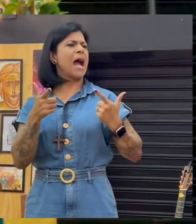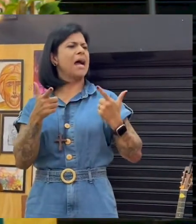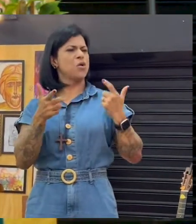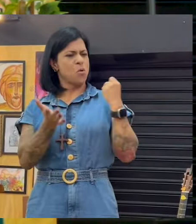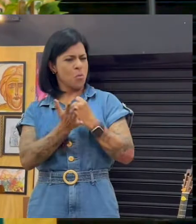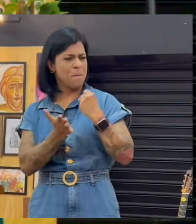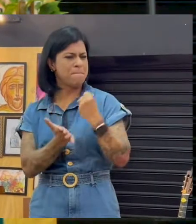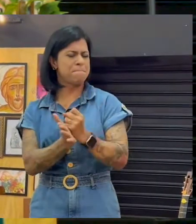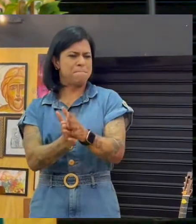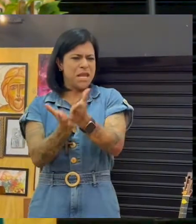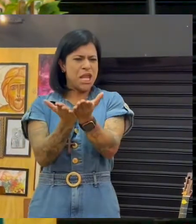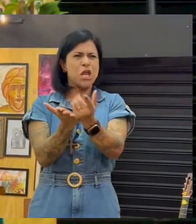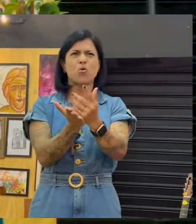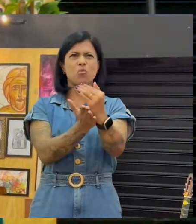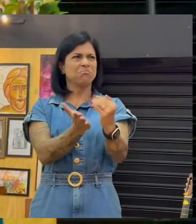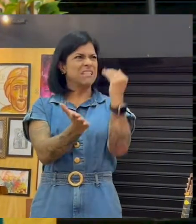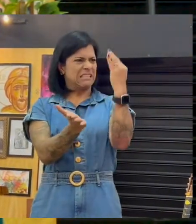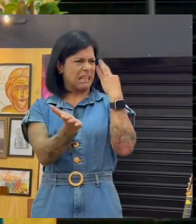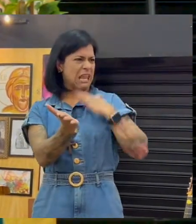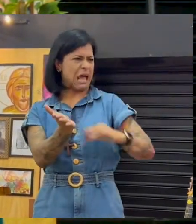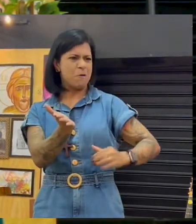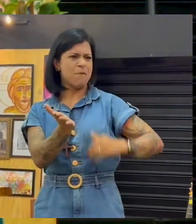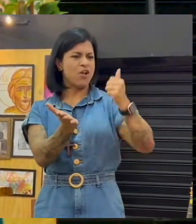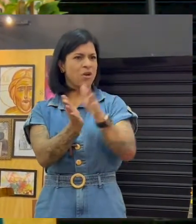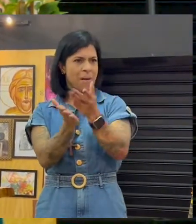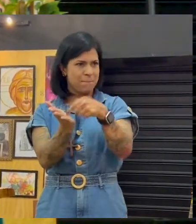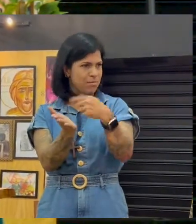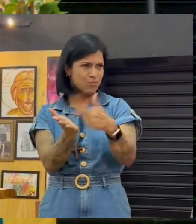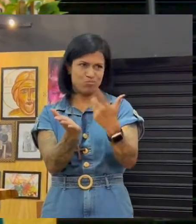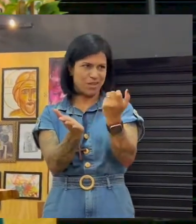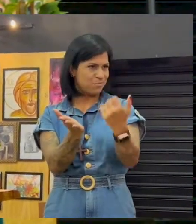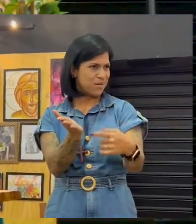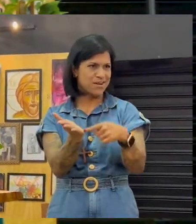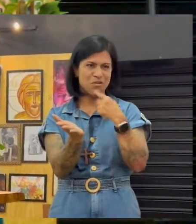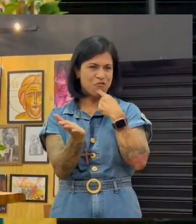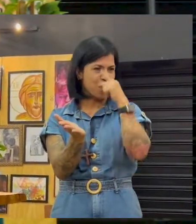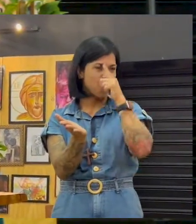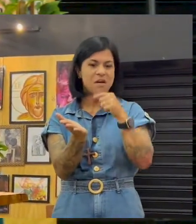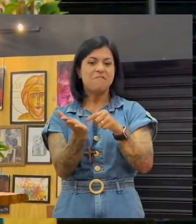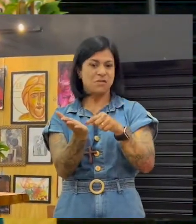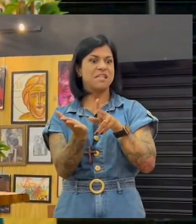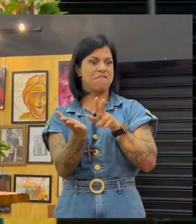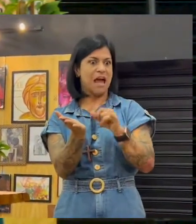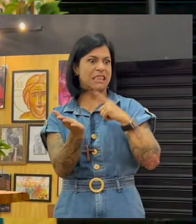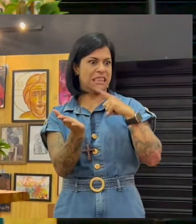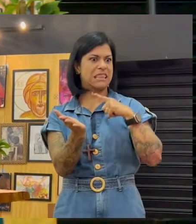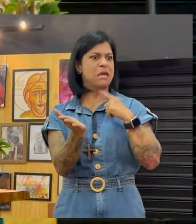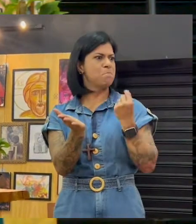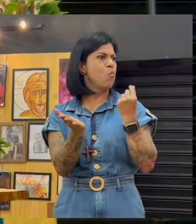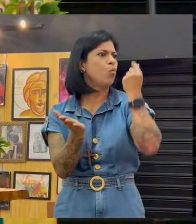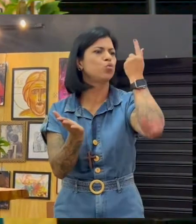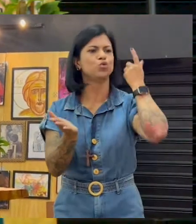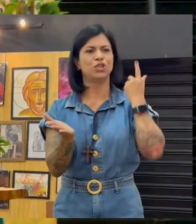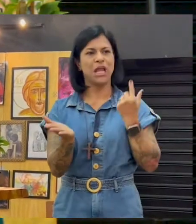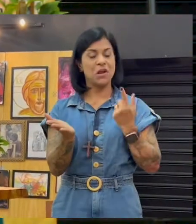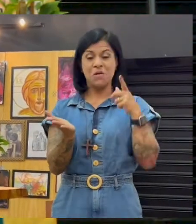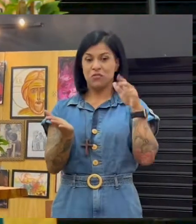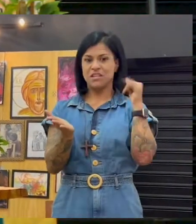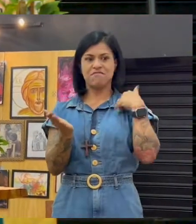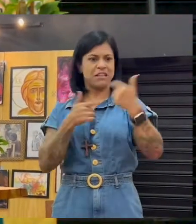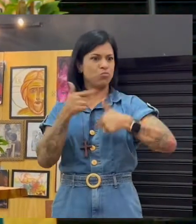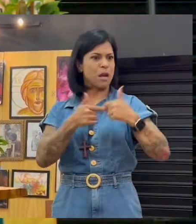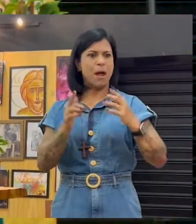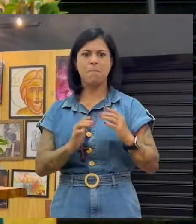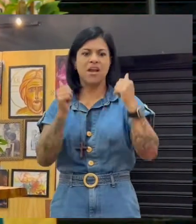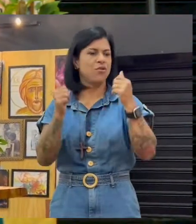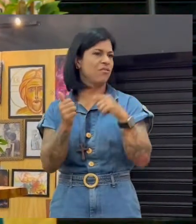Esse sustento que não vem das suas mãos, que só ele pode oferecer. É isso que é ser discípulo de Jesus. O Dallas Willard diz uma